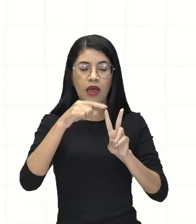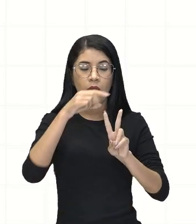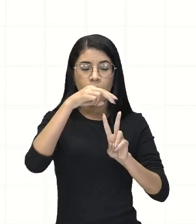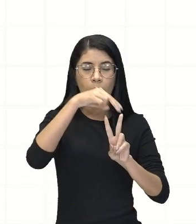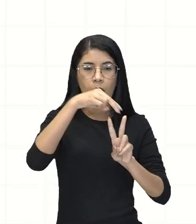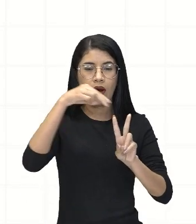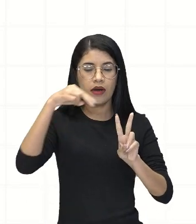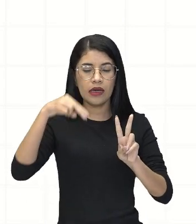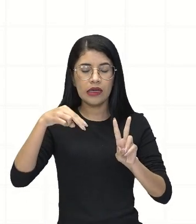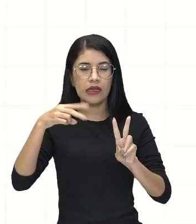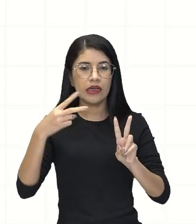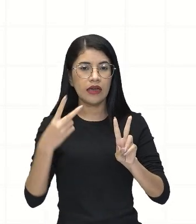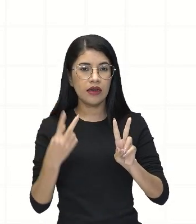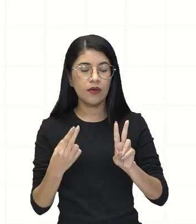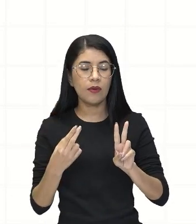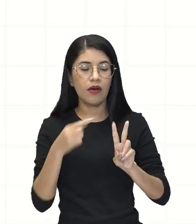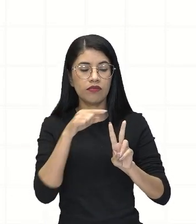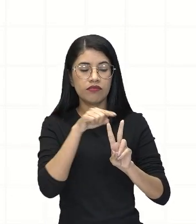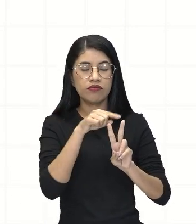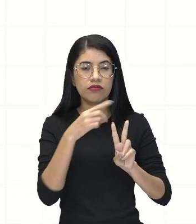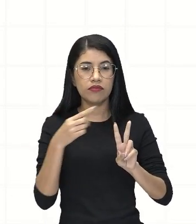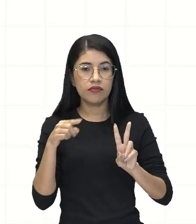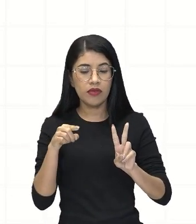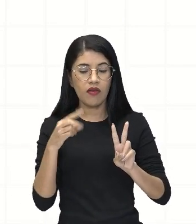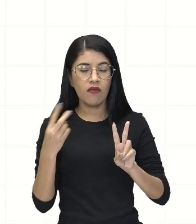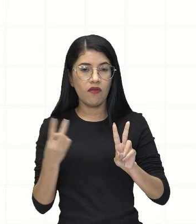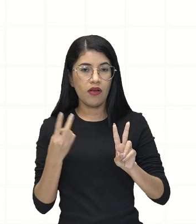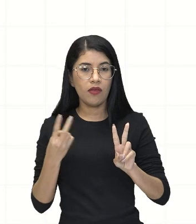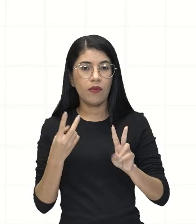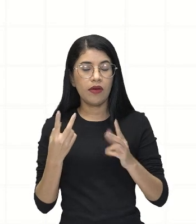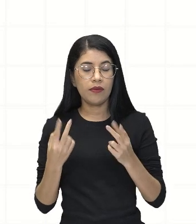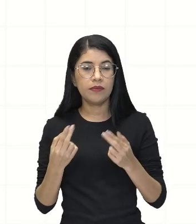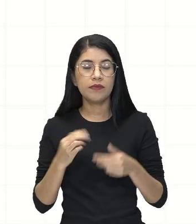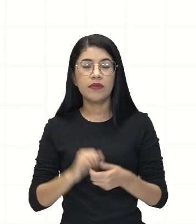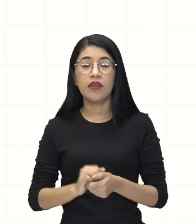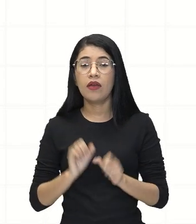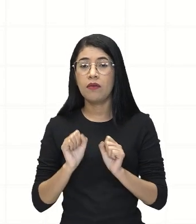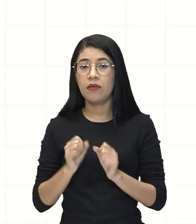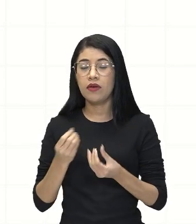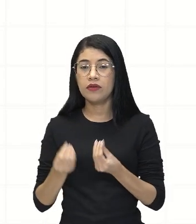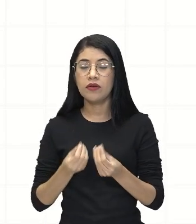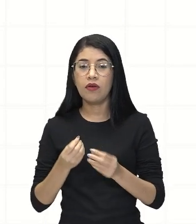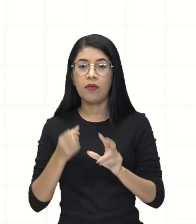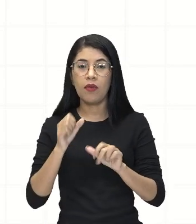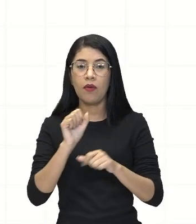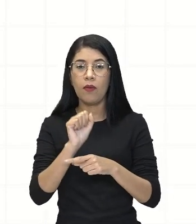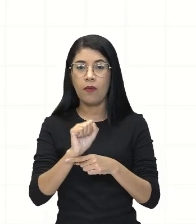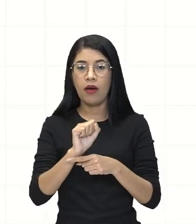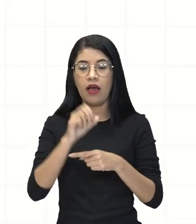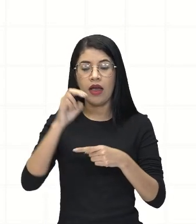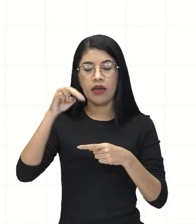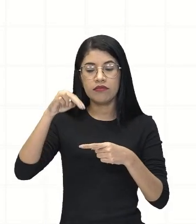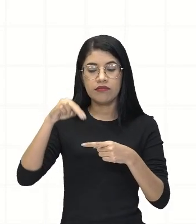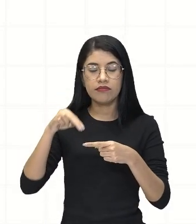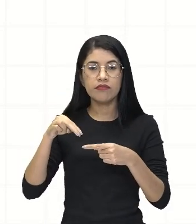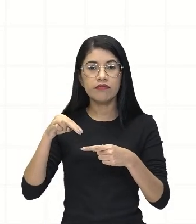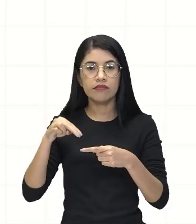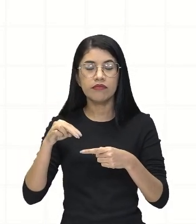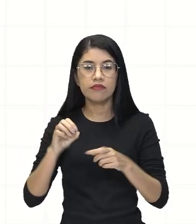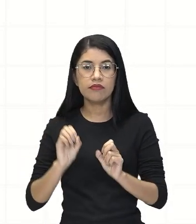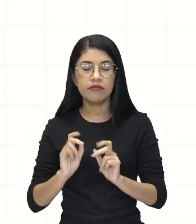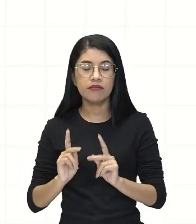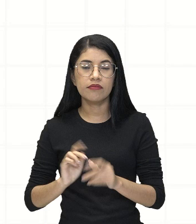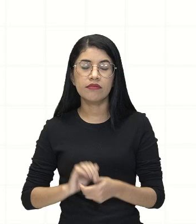índice do expoente, né? Então, eu posso fazer essa divisão. Só que aí, agora eu quero